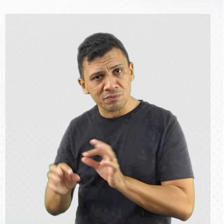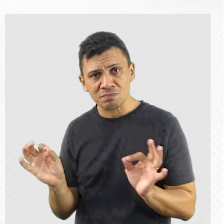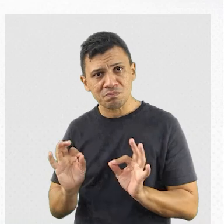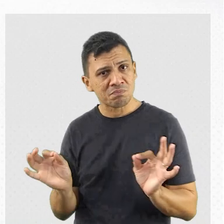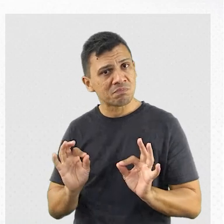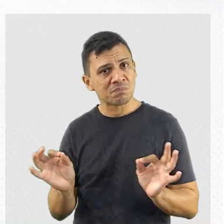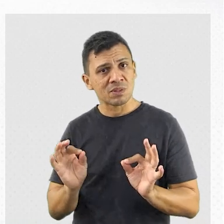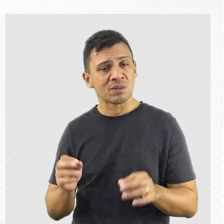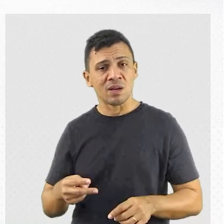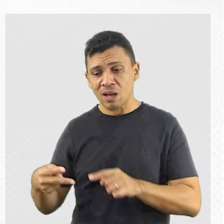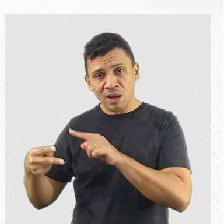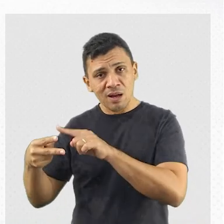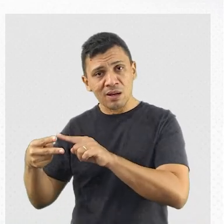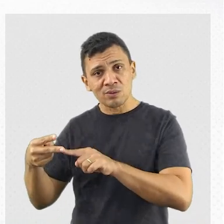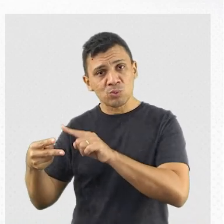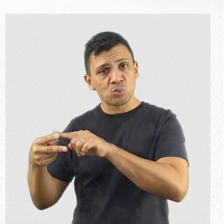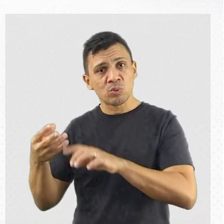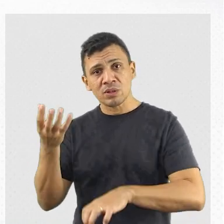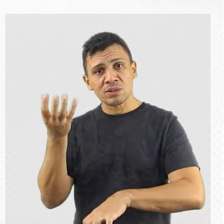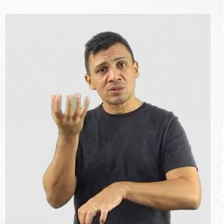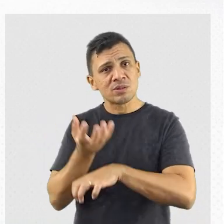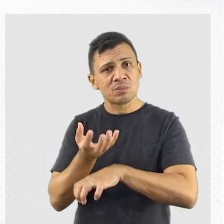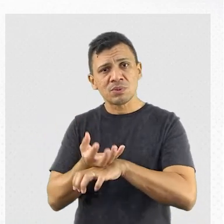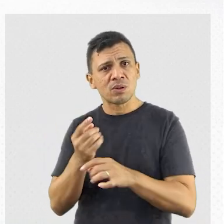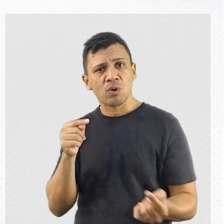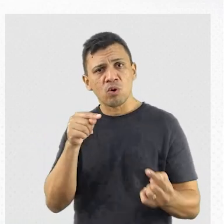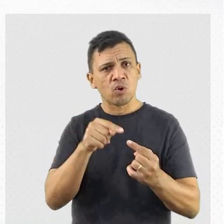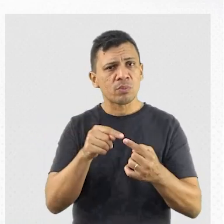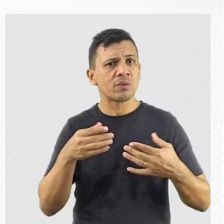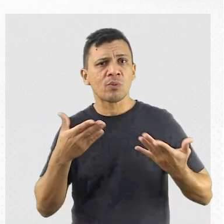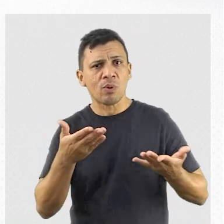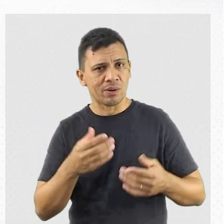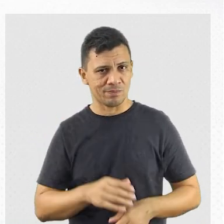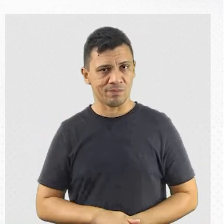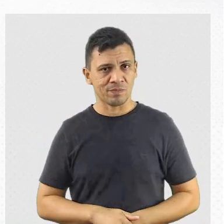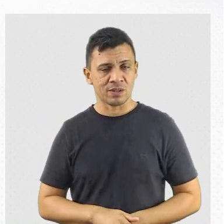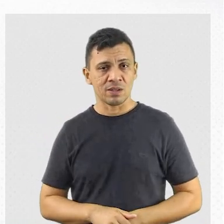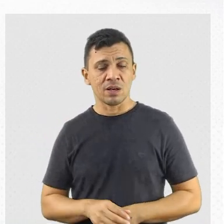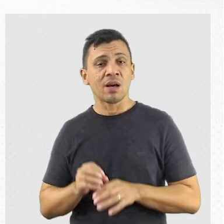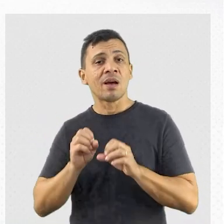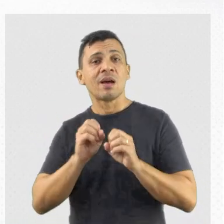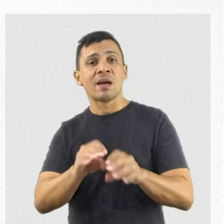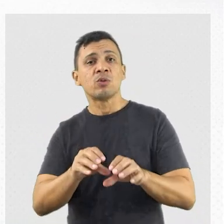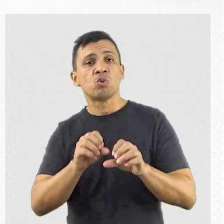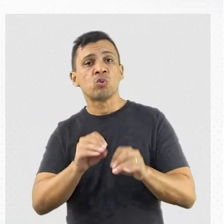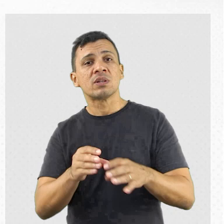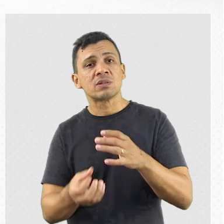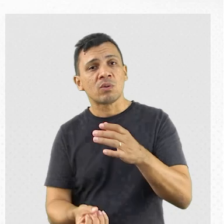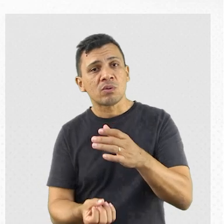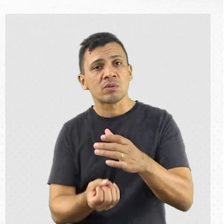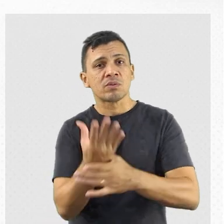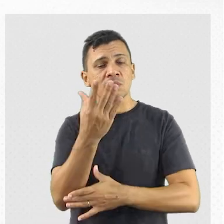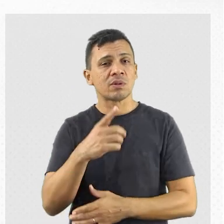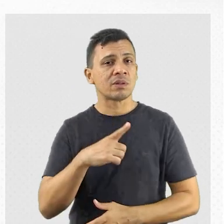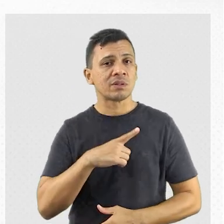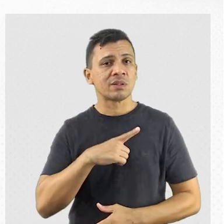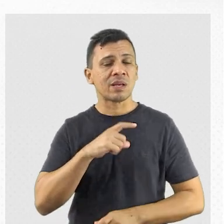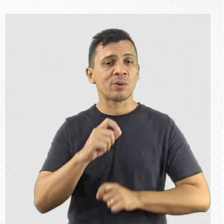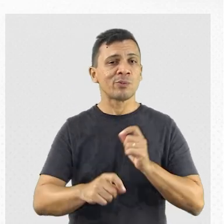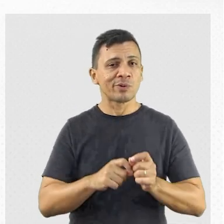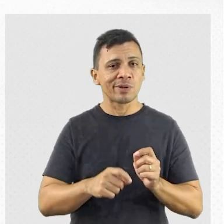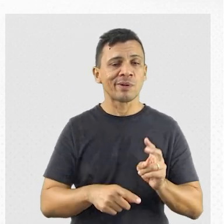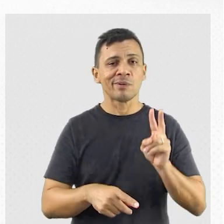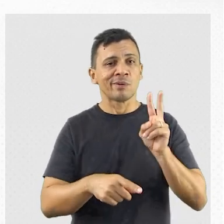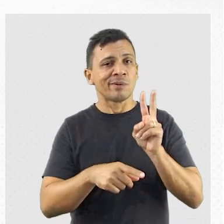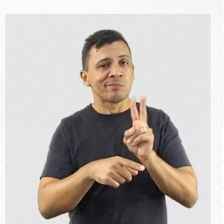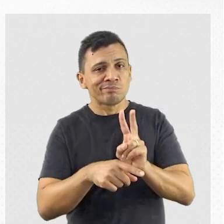A classe daqueles que existem como patrões, empregadores, né, empresários, o